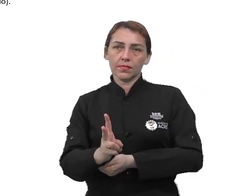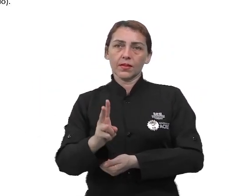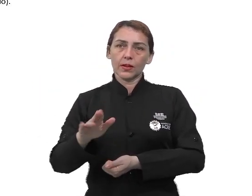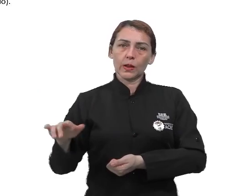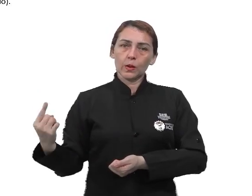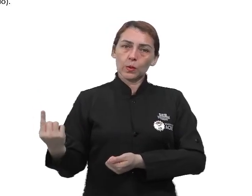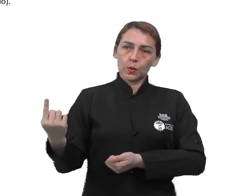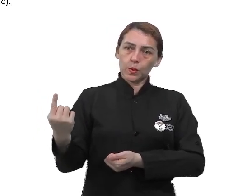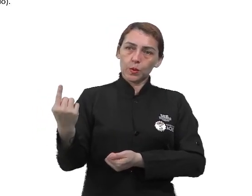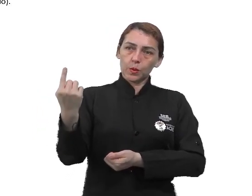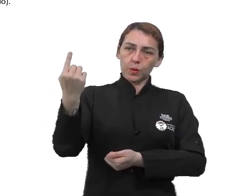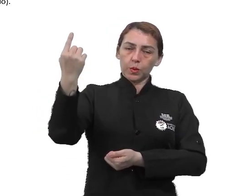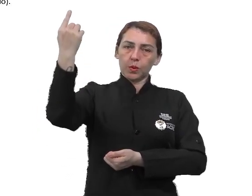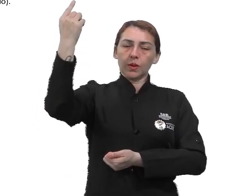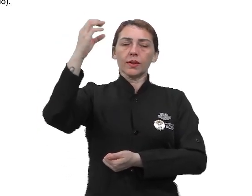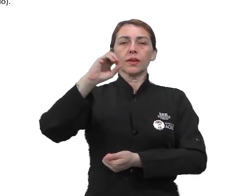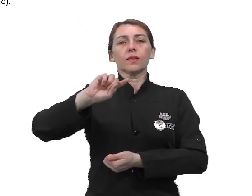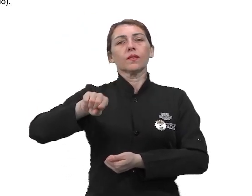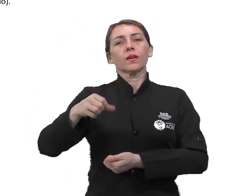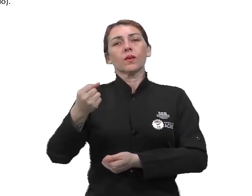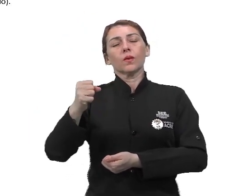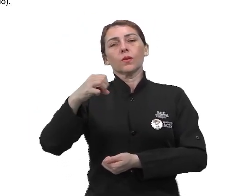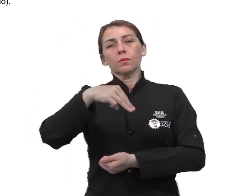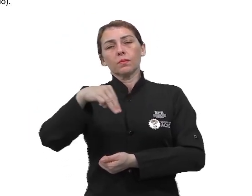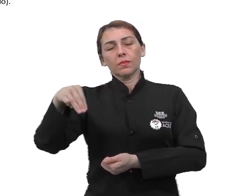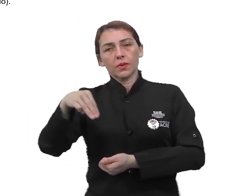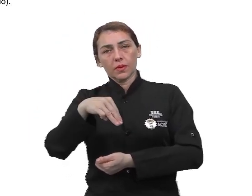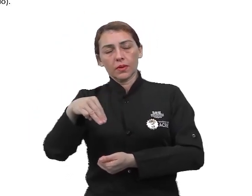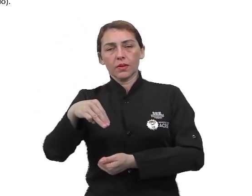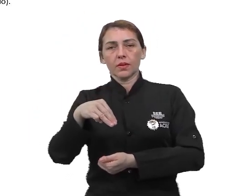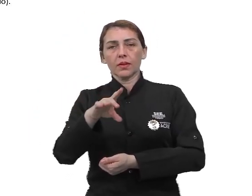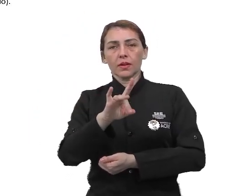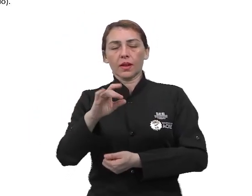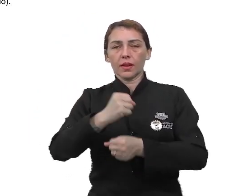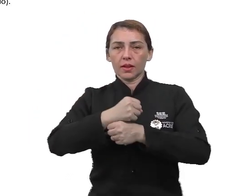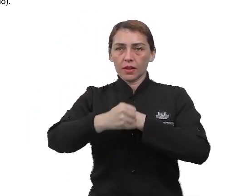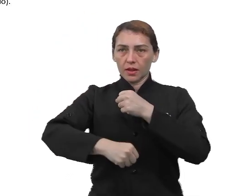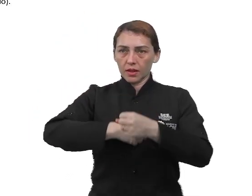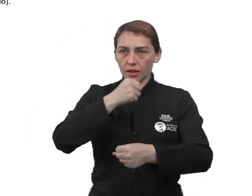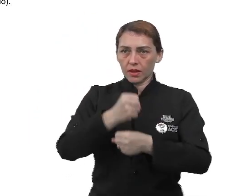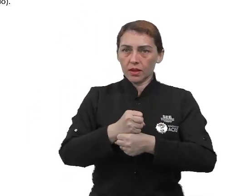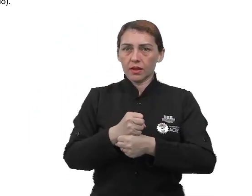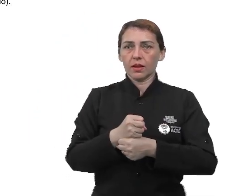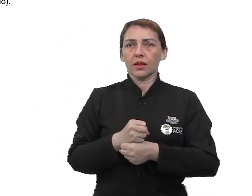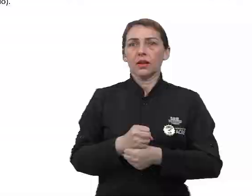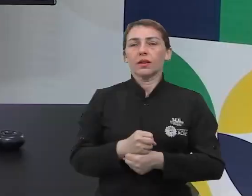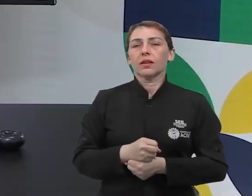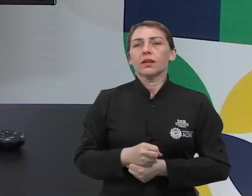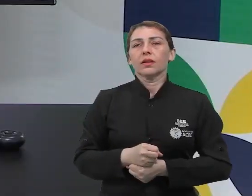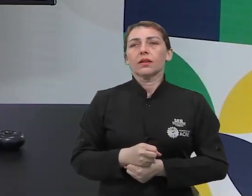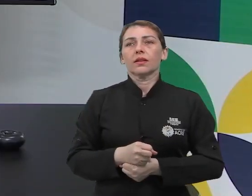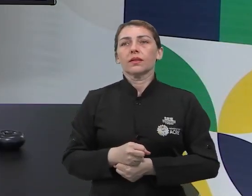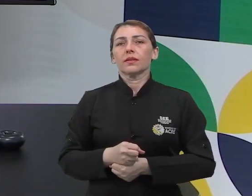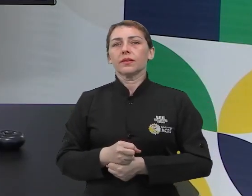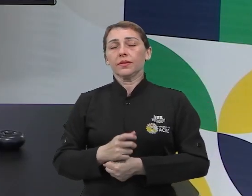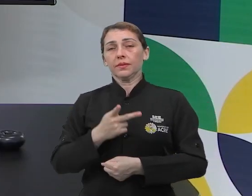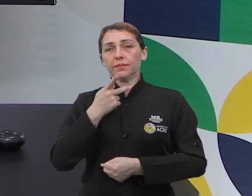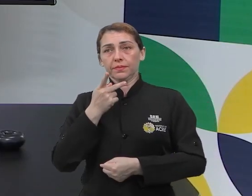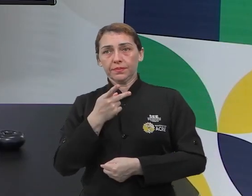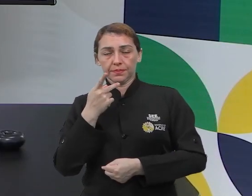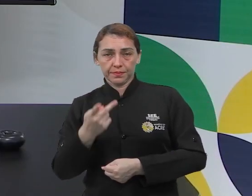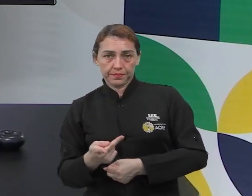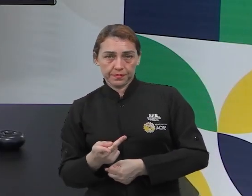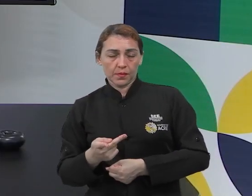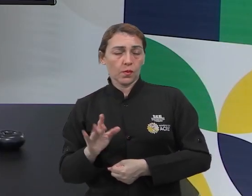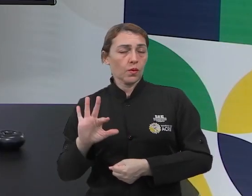crescendo aproximadamente 0,8 milímetros a cada ano. Então, está falando aqui sobre a Cordilheira do Himalaia,